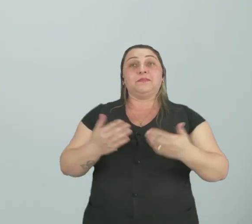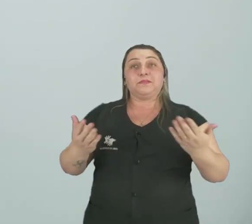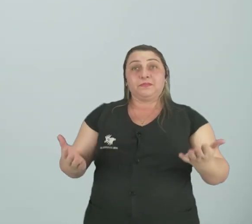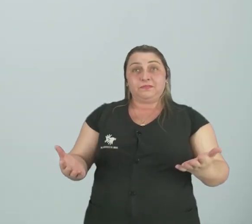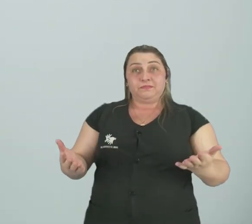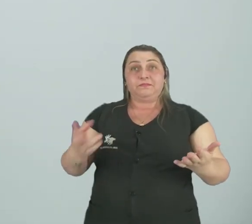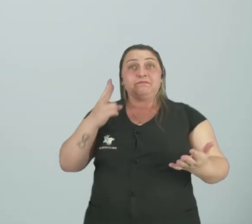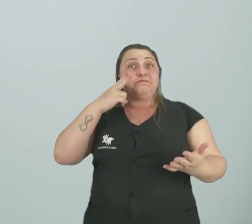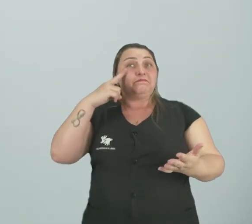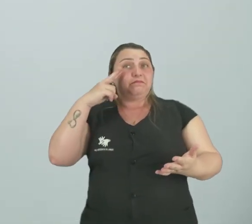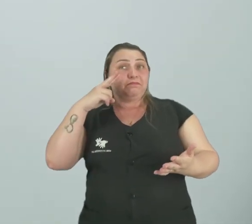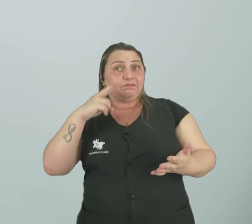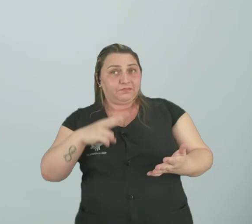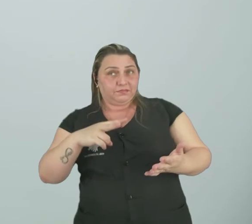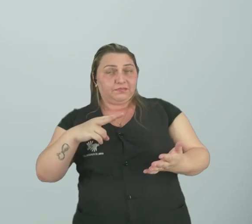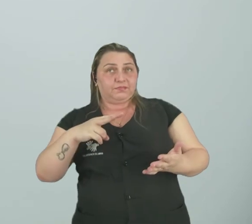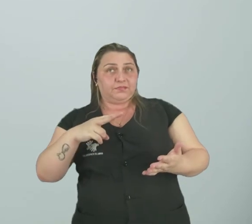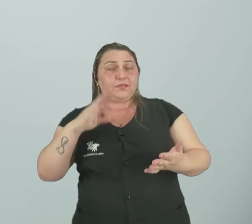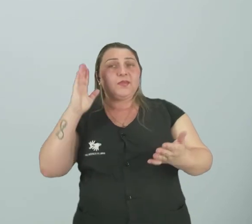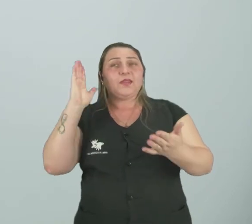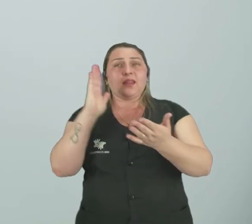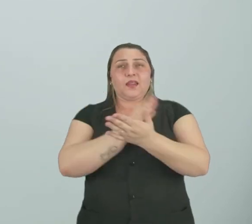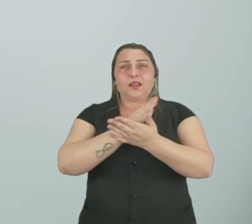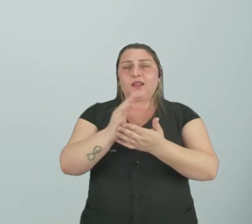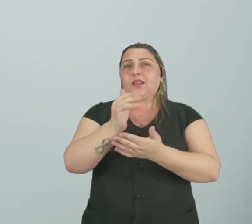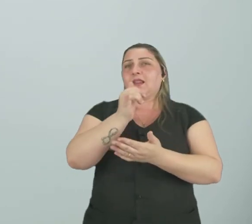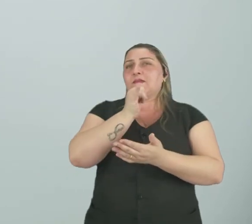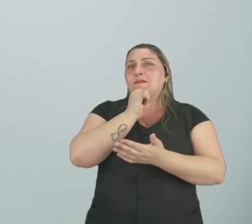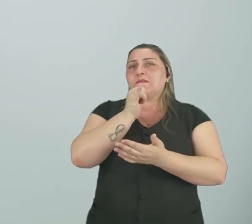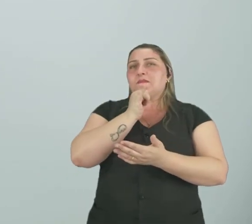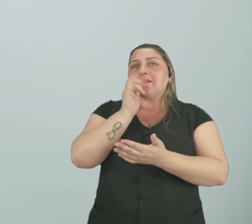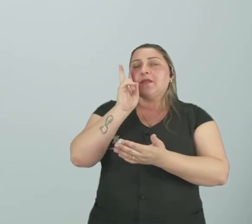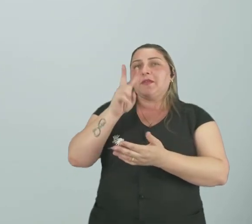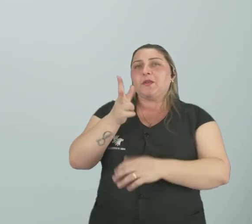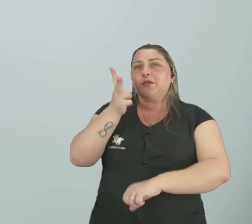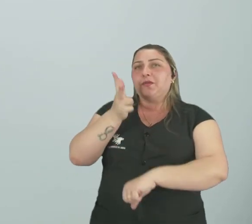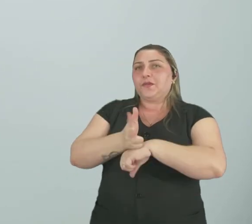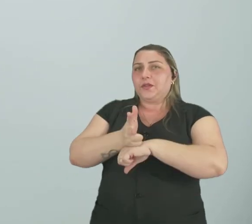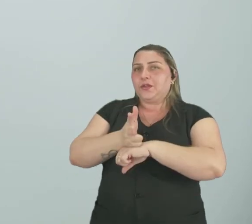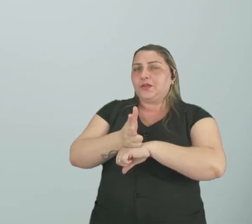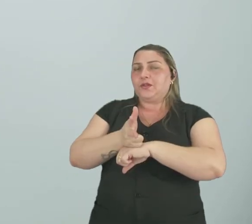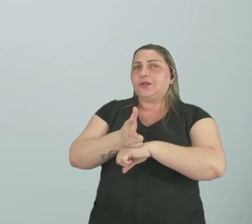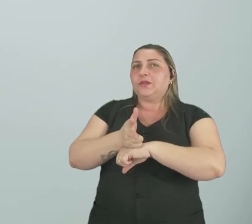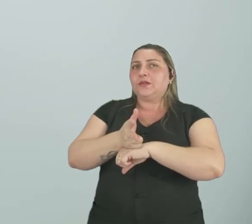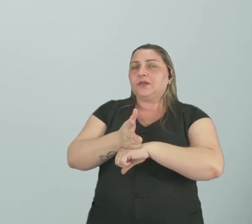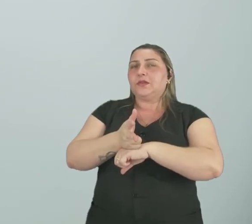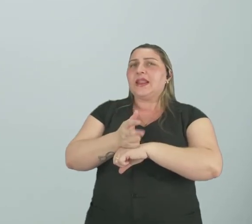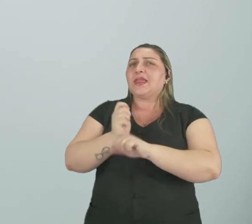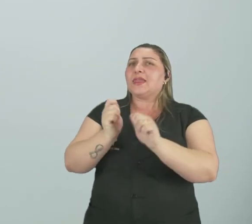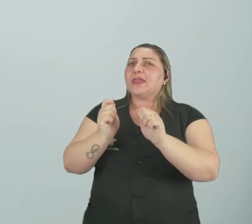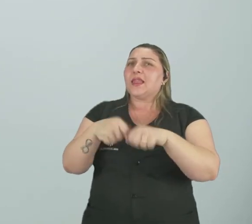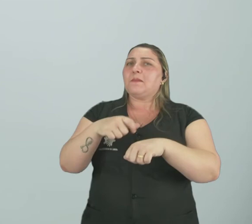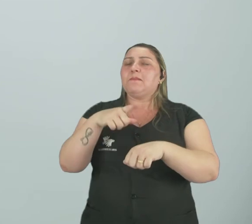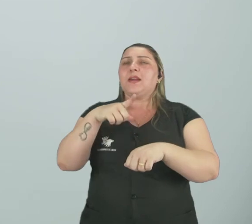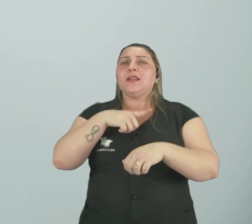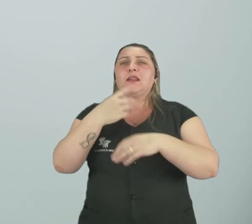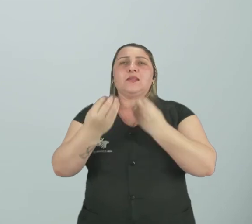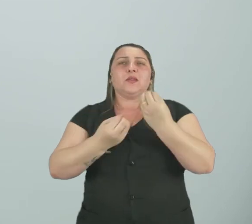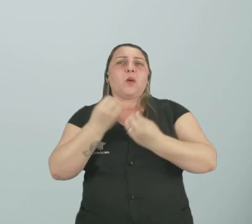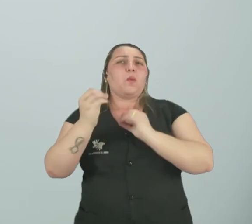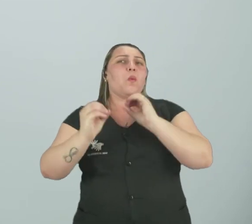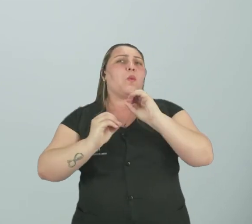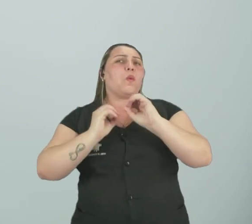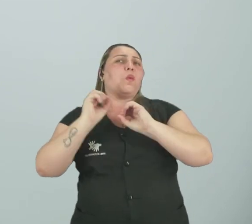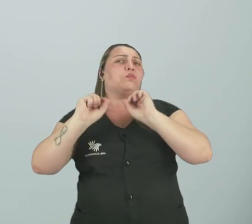Então, vocês podem ver que alguns exemplos, né, vocês viram no vídeo. Então, dá para ter mais uma noção do